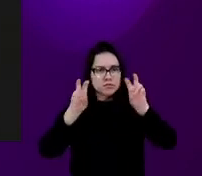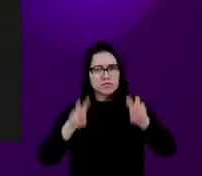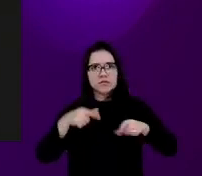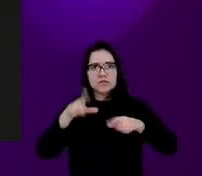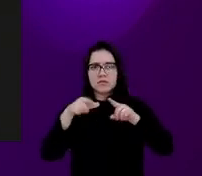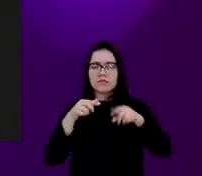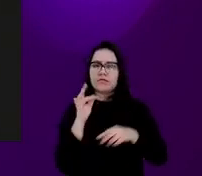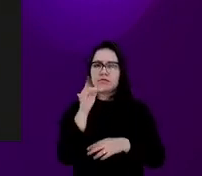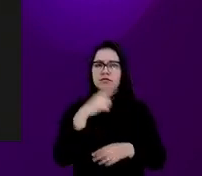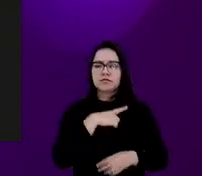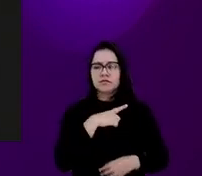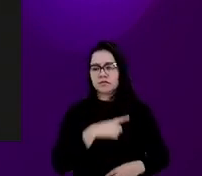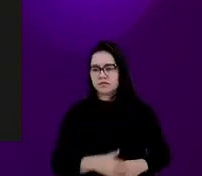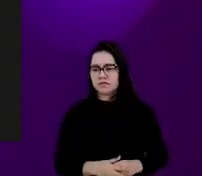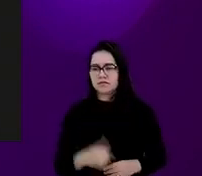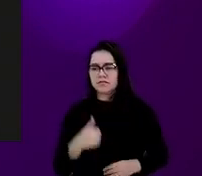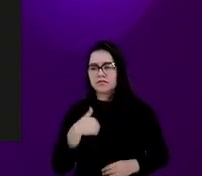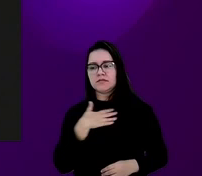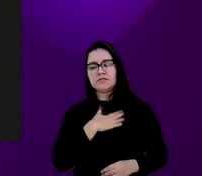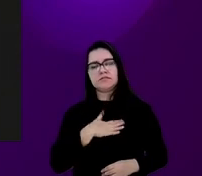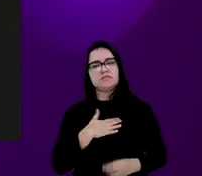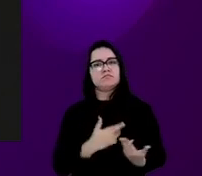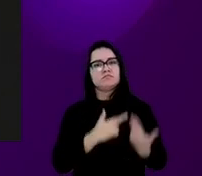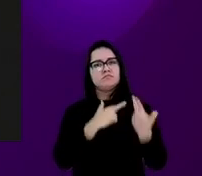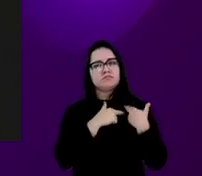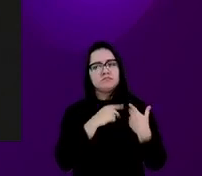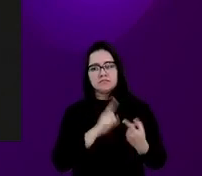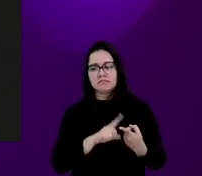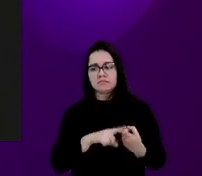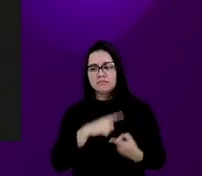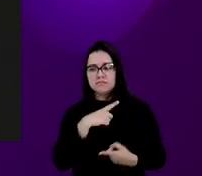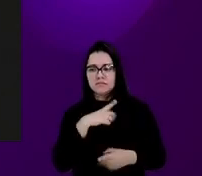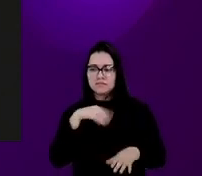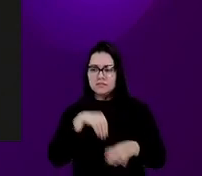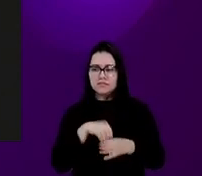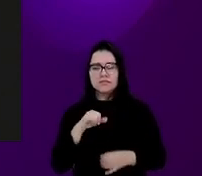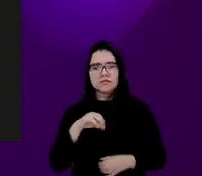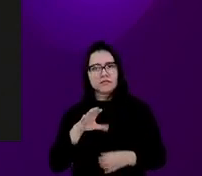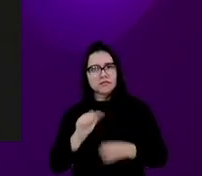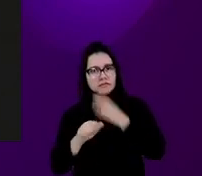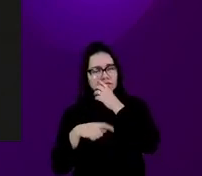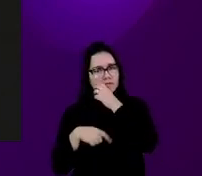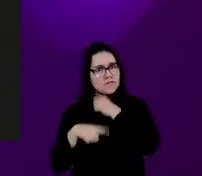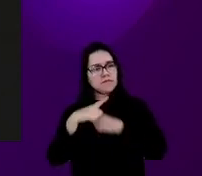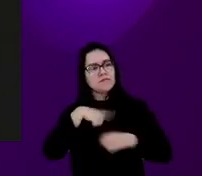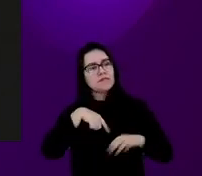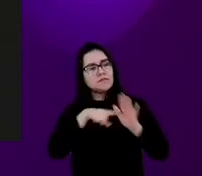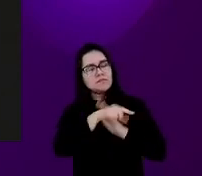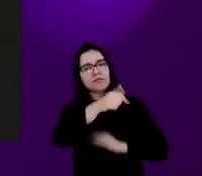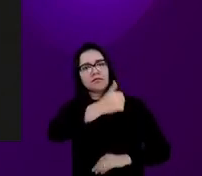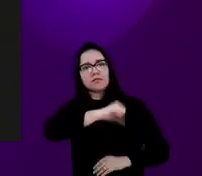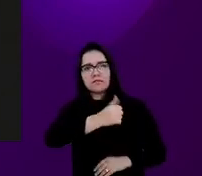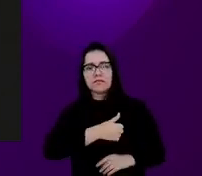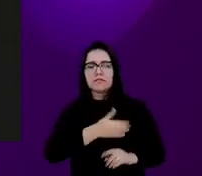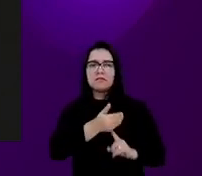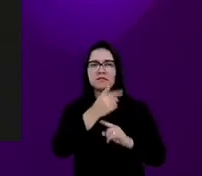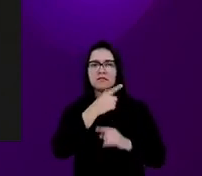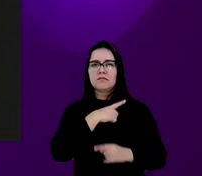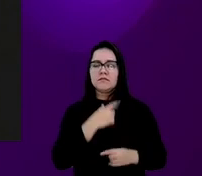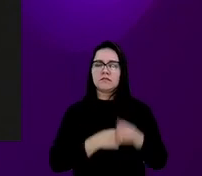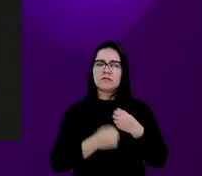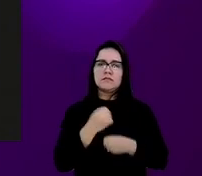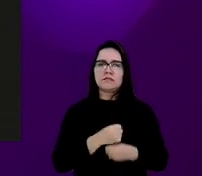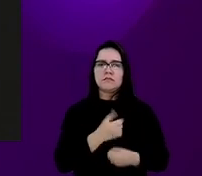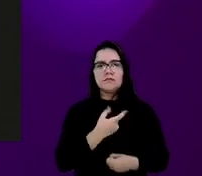Eu tive um prazer e uma responsabilidade também dentro do INCA de fazer uma avaliação tecnológica, fazer a primeira parte do grupo em 2012, quando a